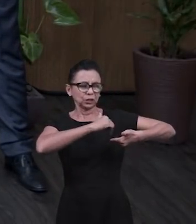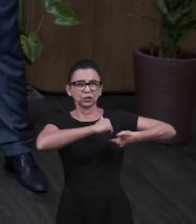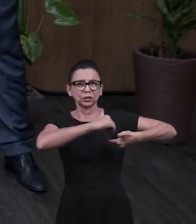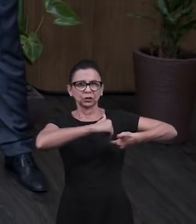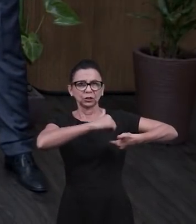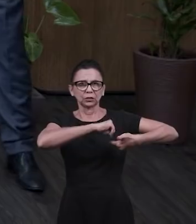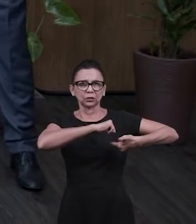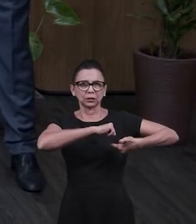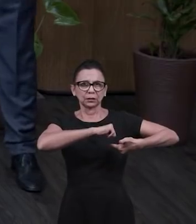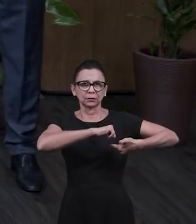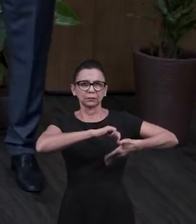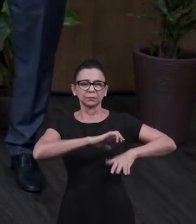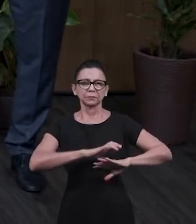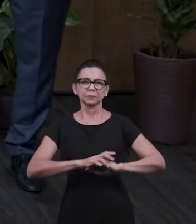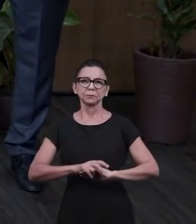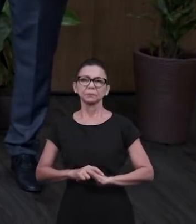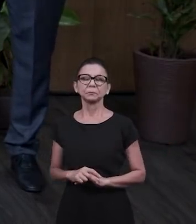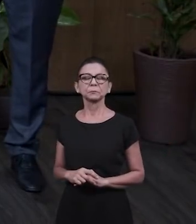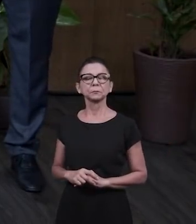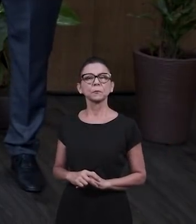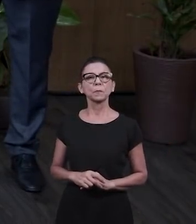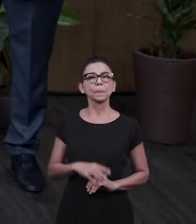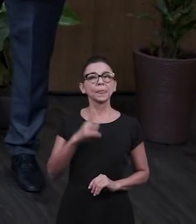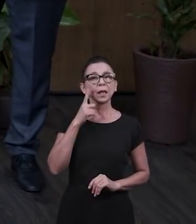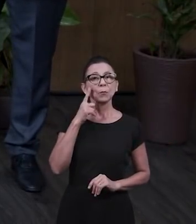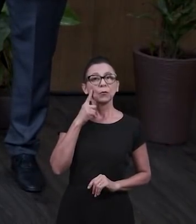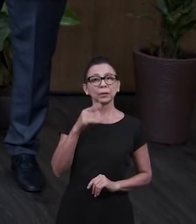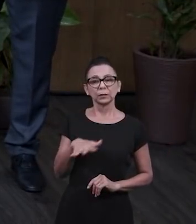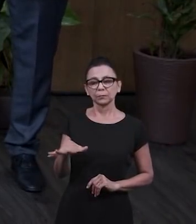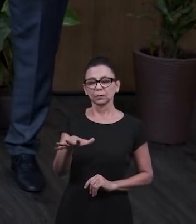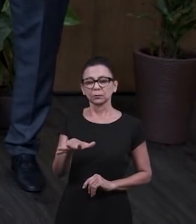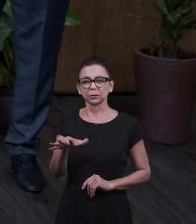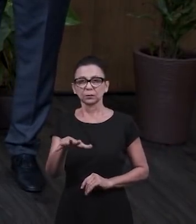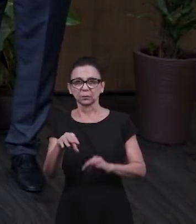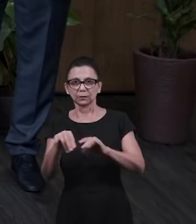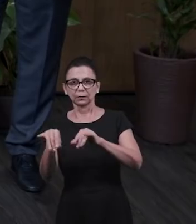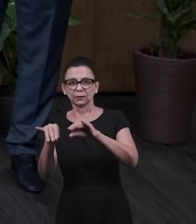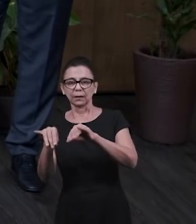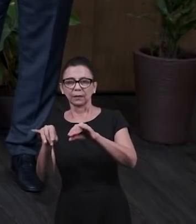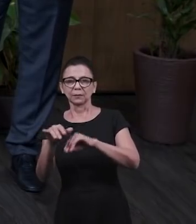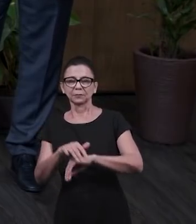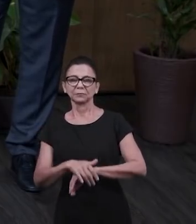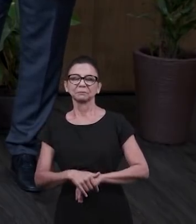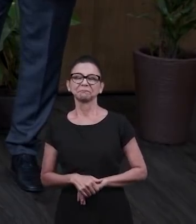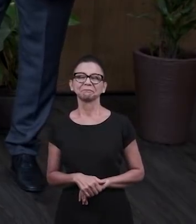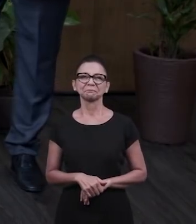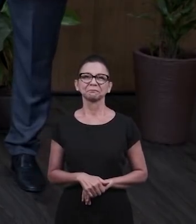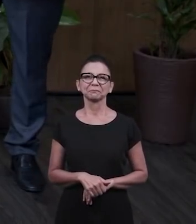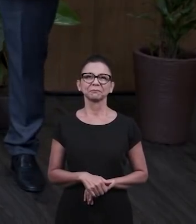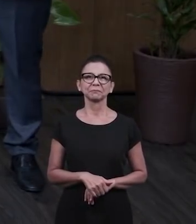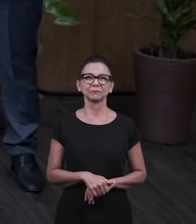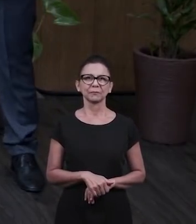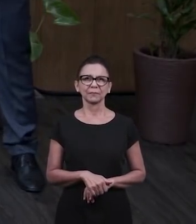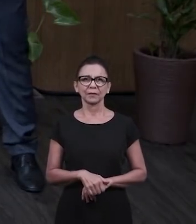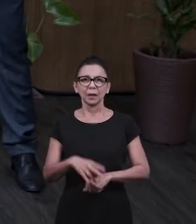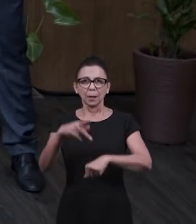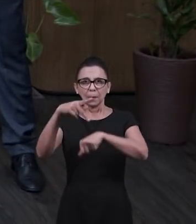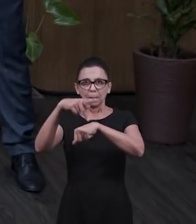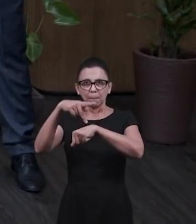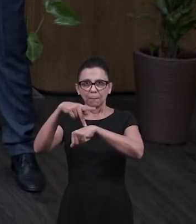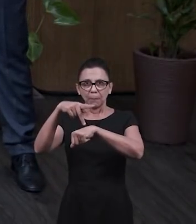lançada, que também não gerou fruto, que foi entre